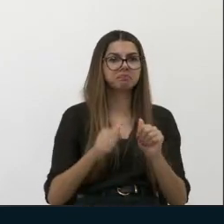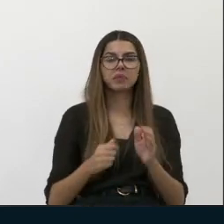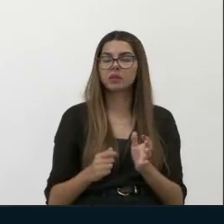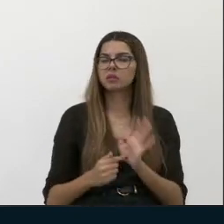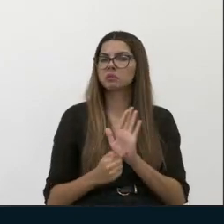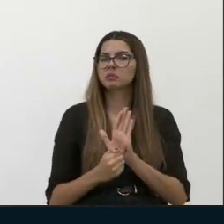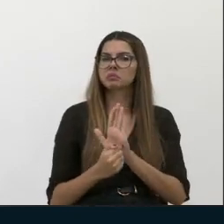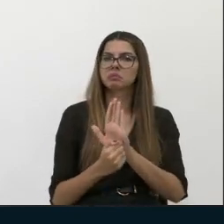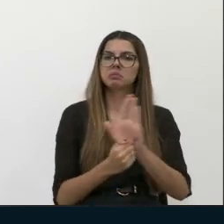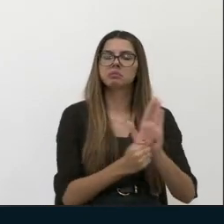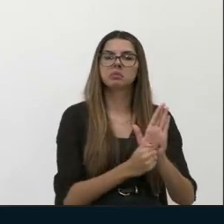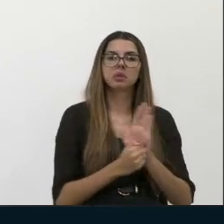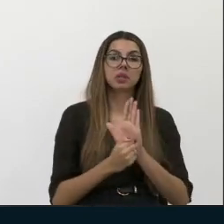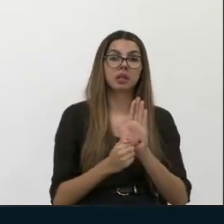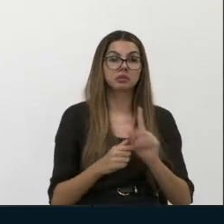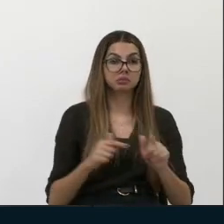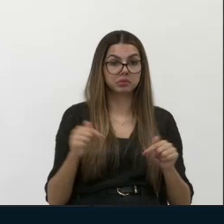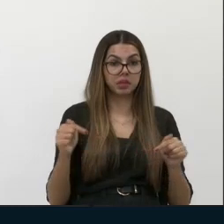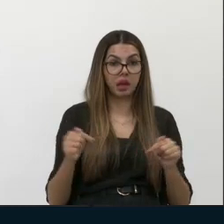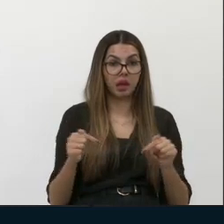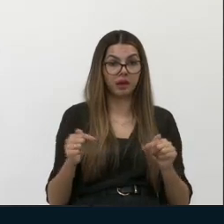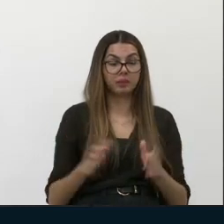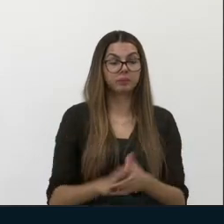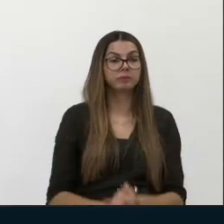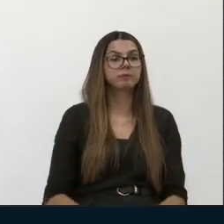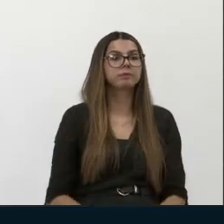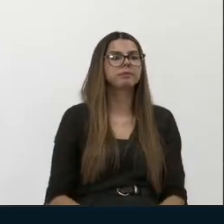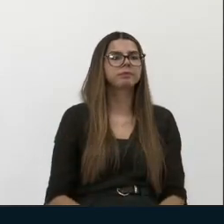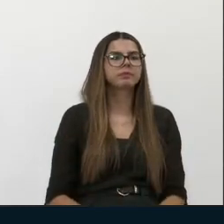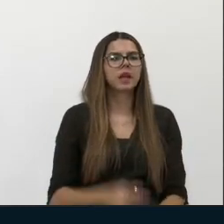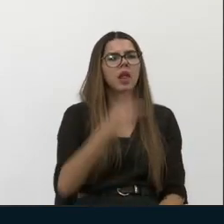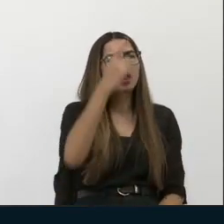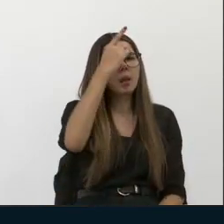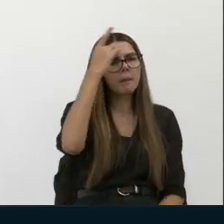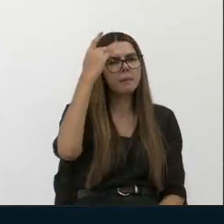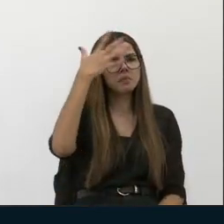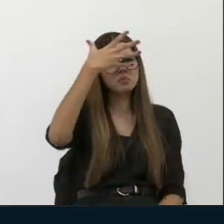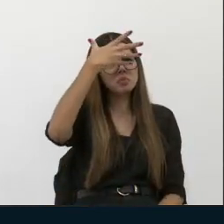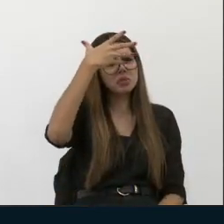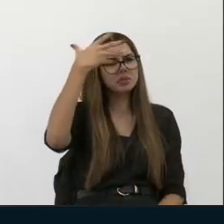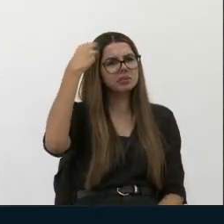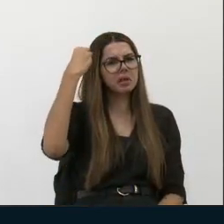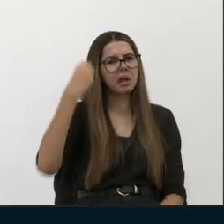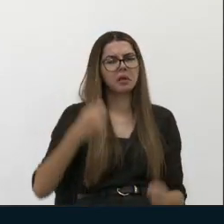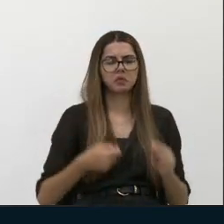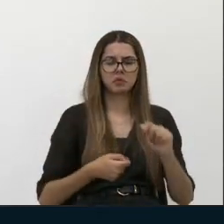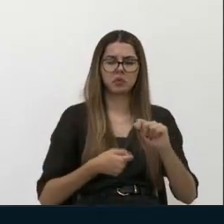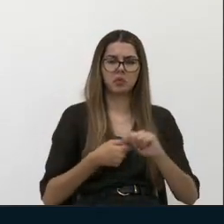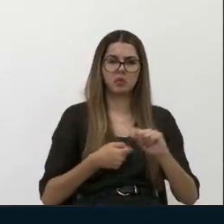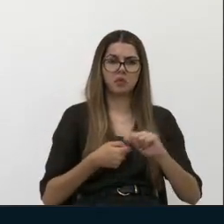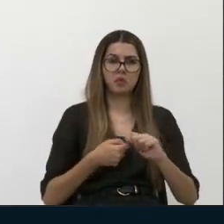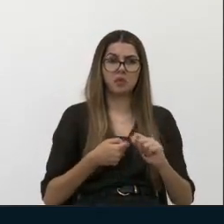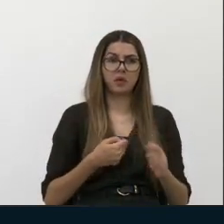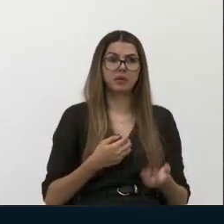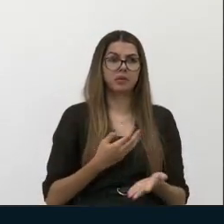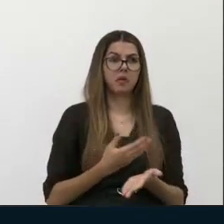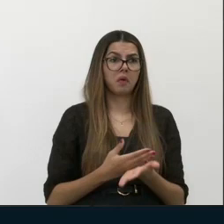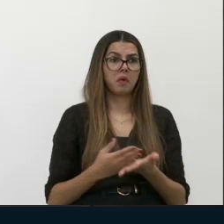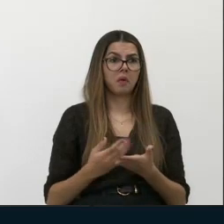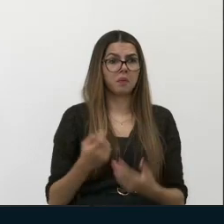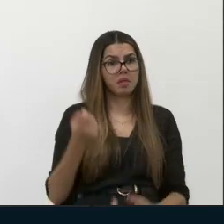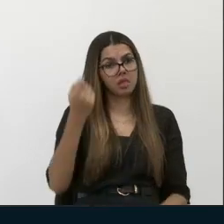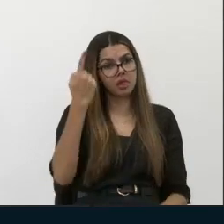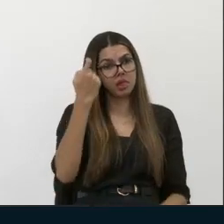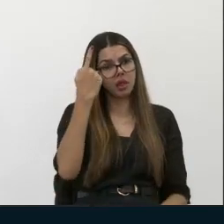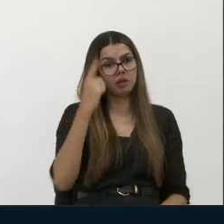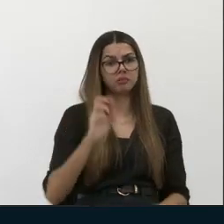aqui. E as pessoas parecem que se esquecem do que fazem ou começam a ter ideias